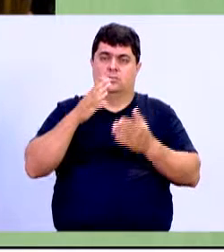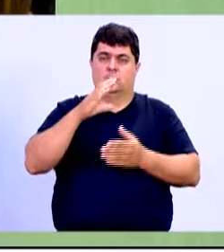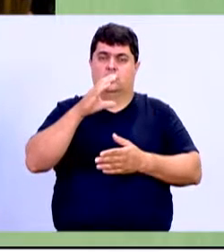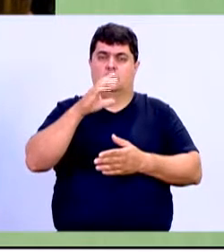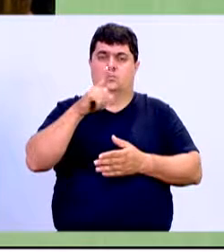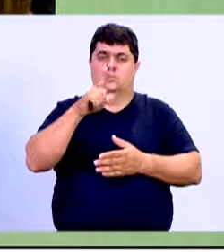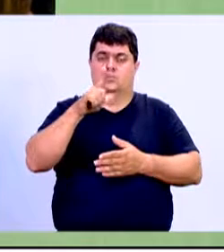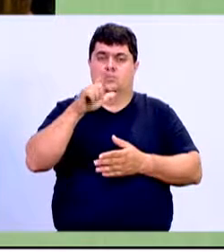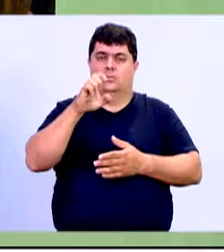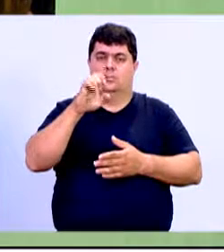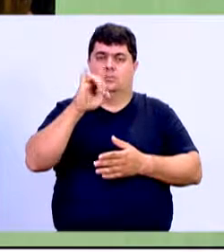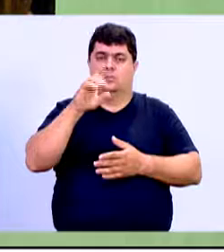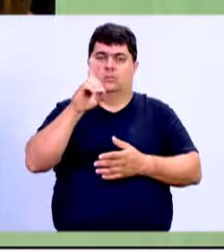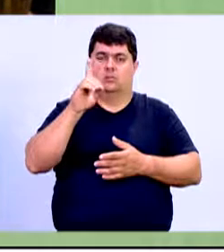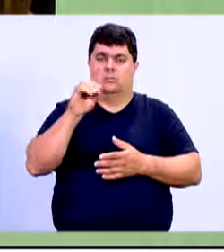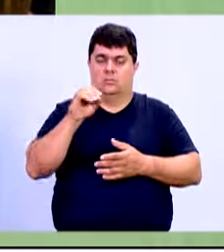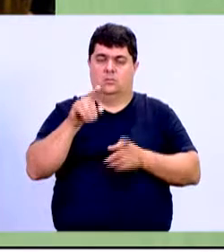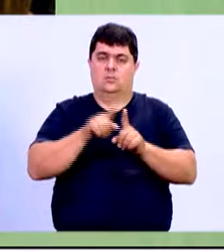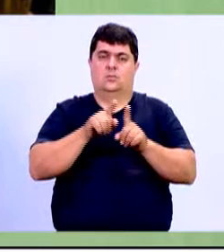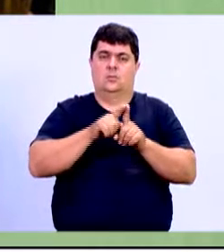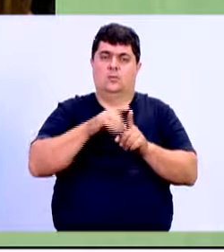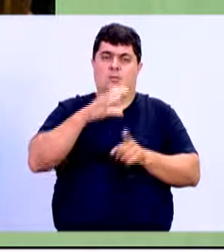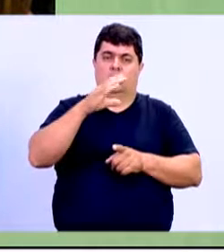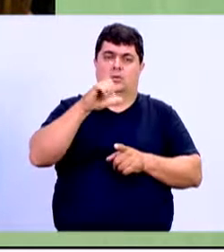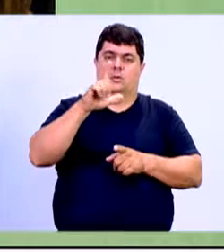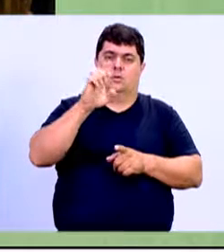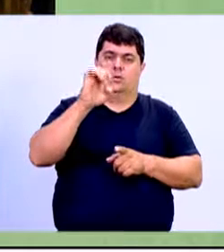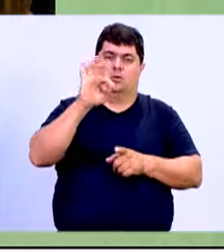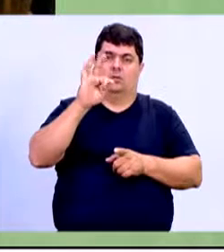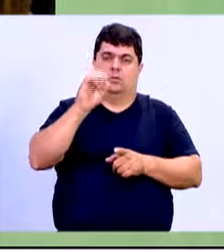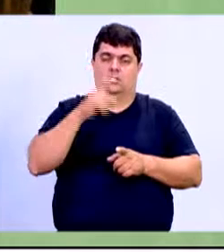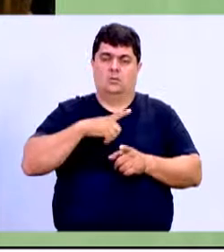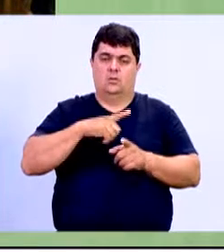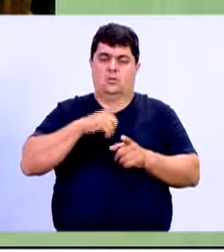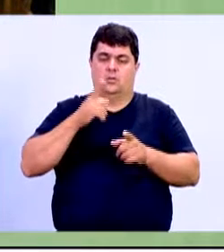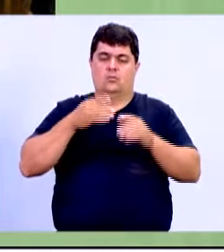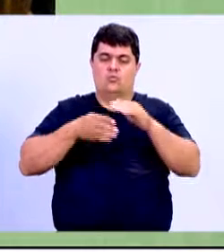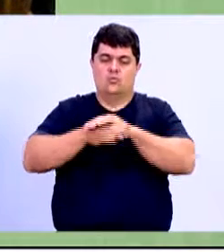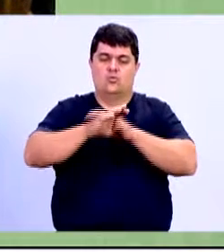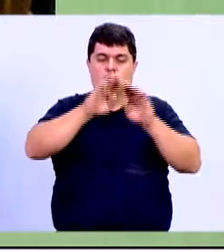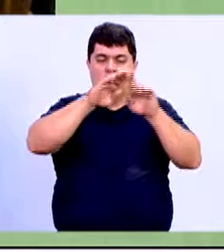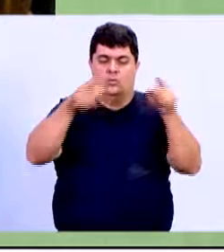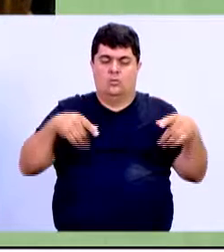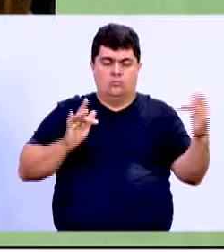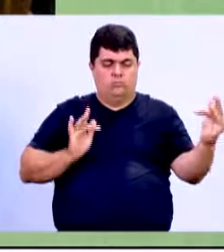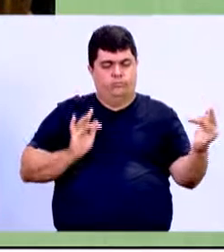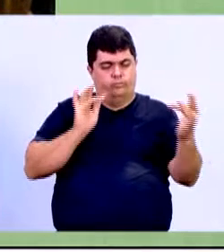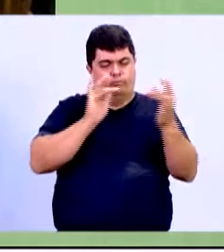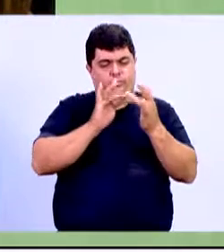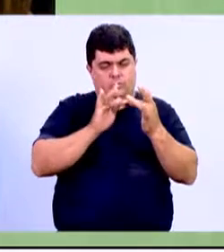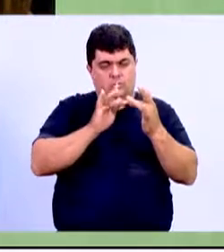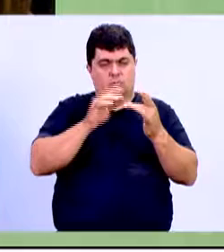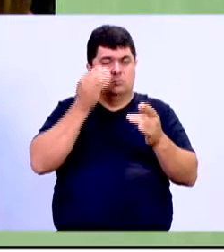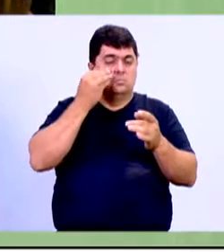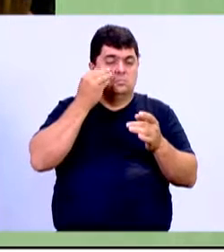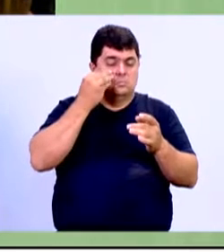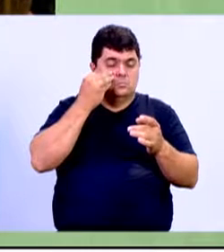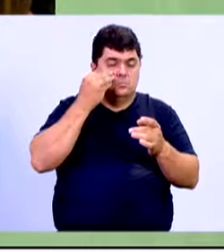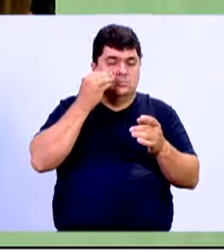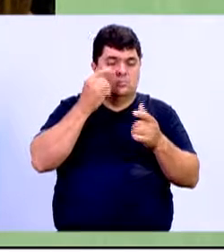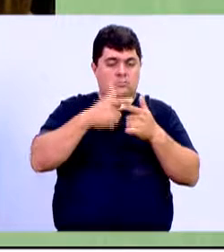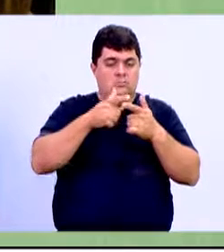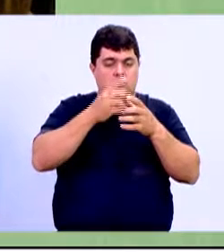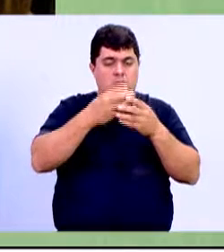Cleildo e o Cleito, que fazem a parte do acesso remoto. Então eles acessam as máquinas remotamente dos clientes, dos usuários, né? E fazem